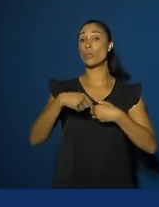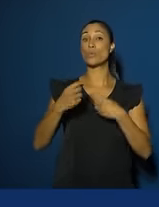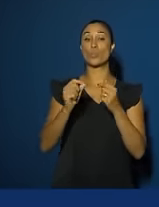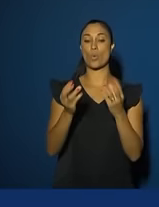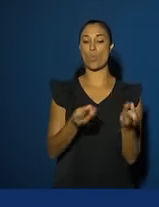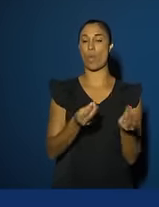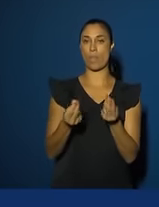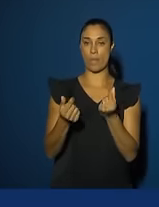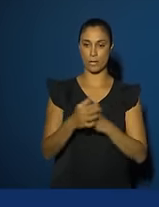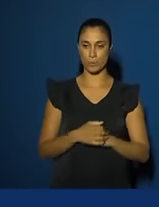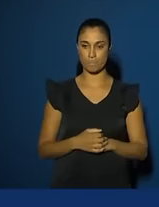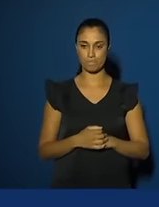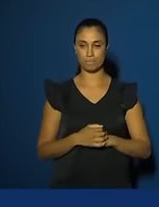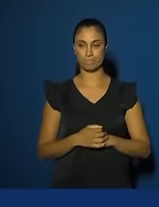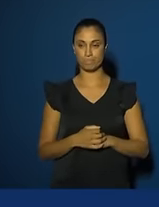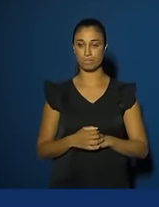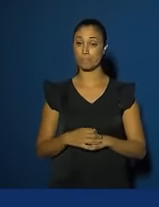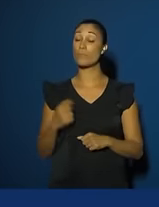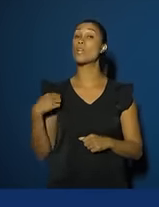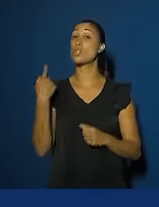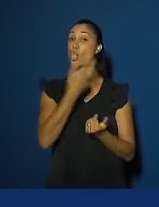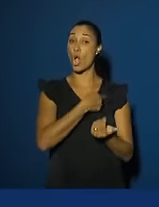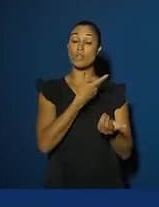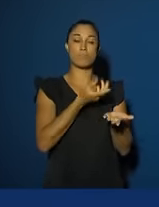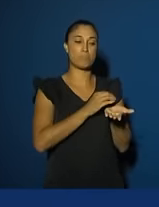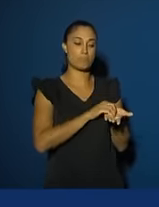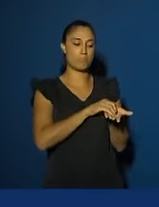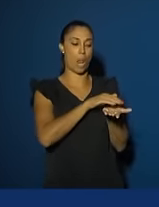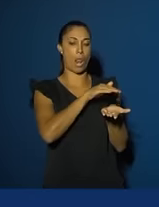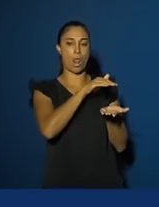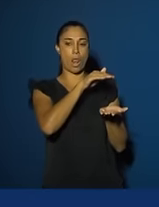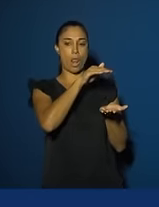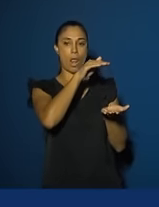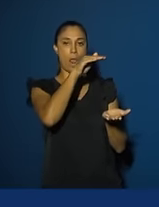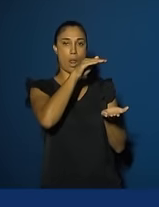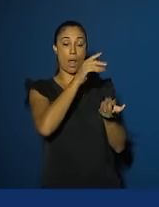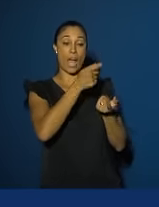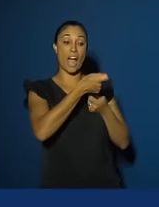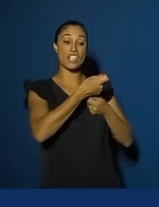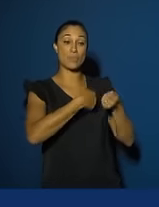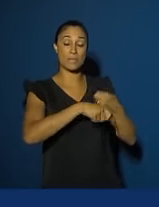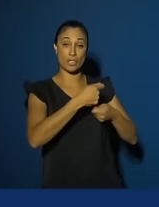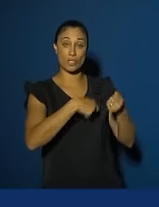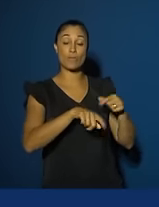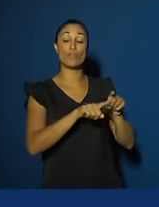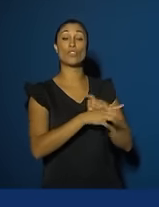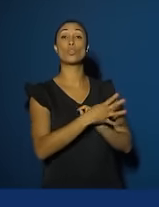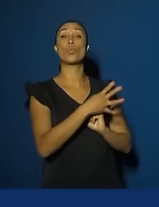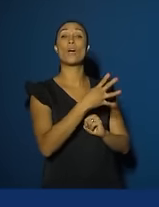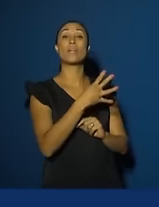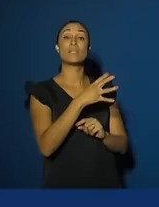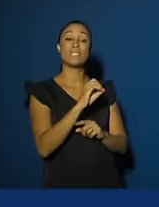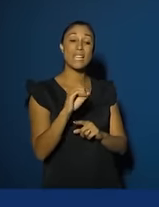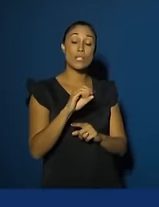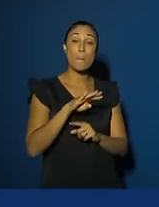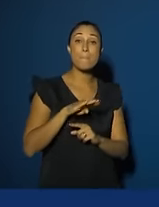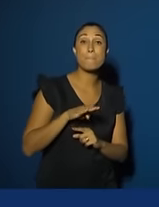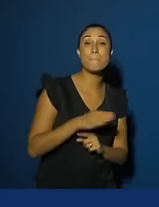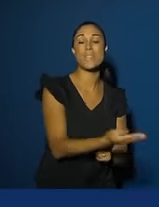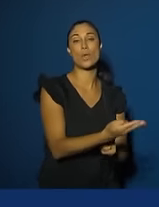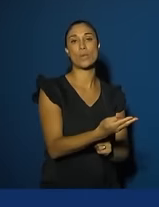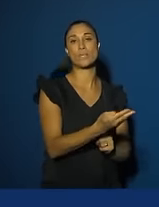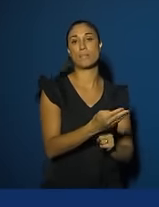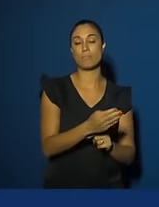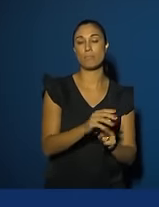qualidade nós acumulamos um litígio administrativo que foi de 400 bilhões para 1